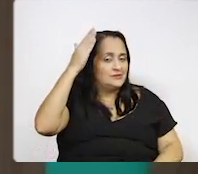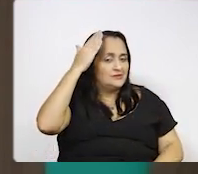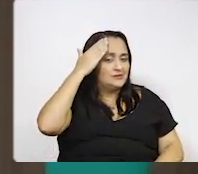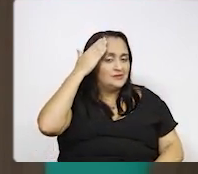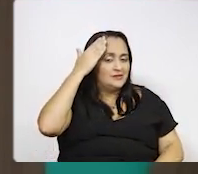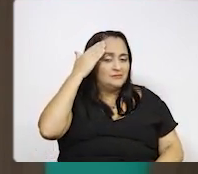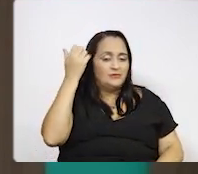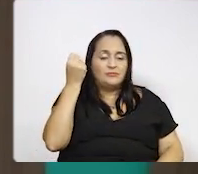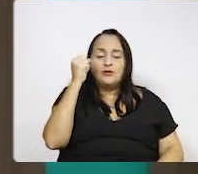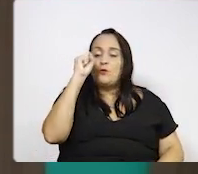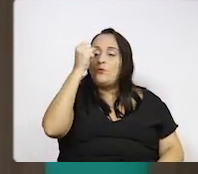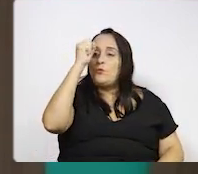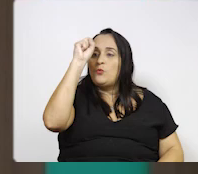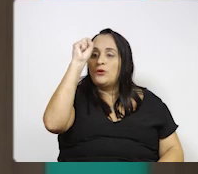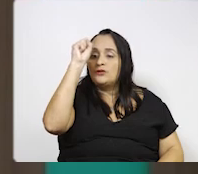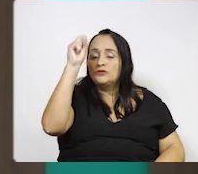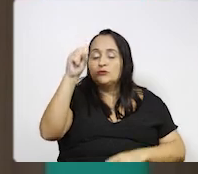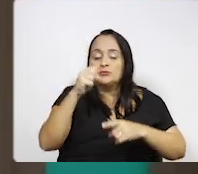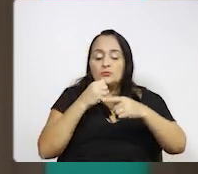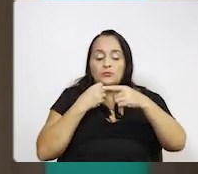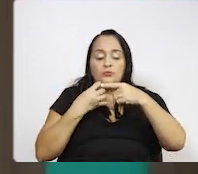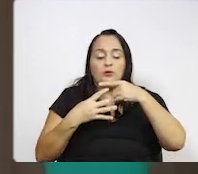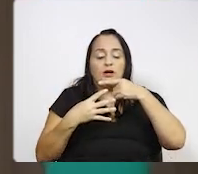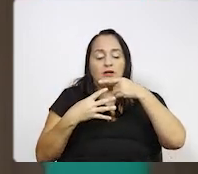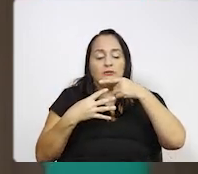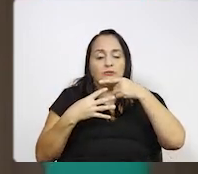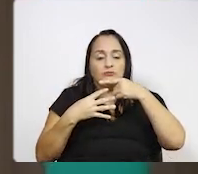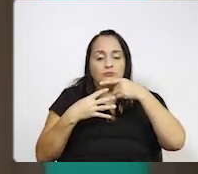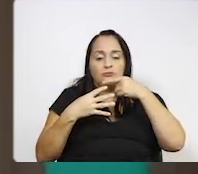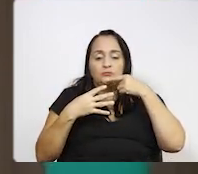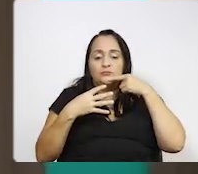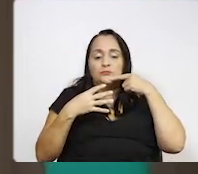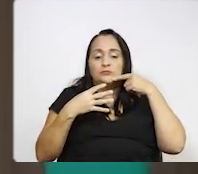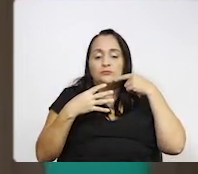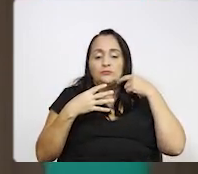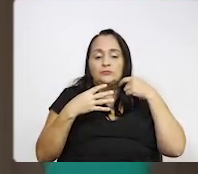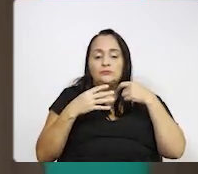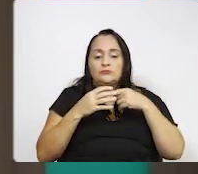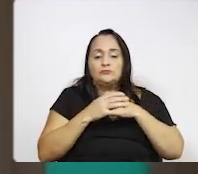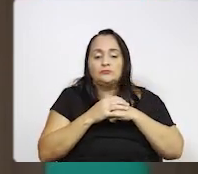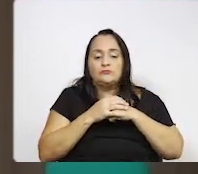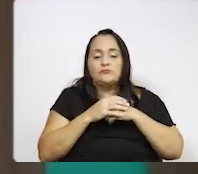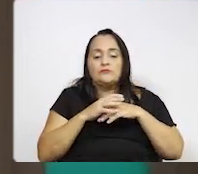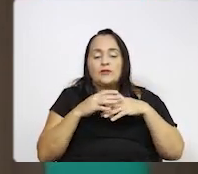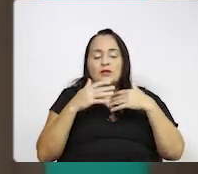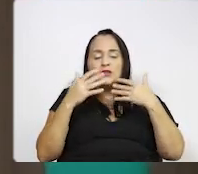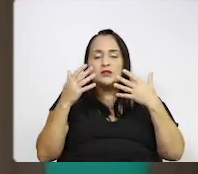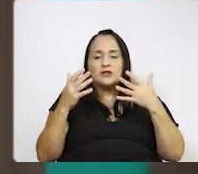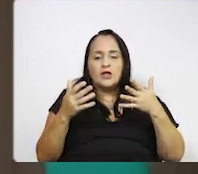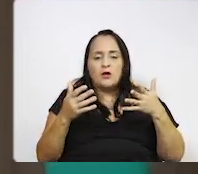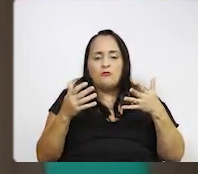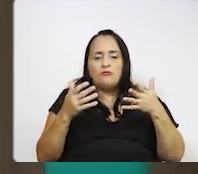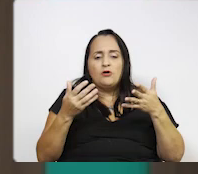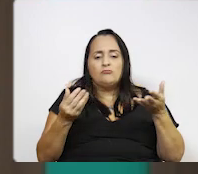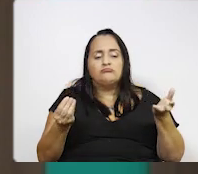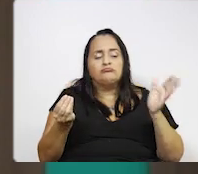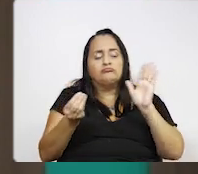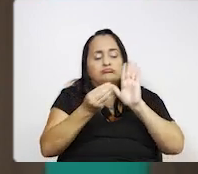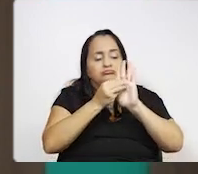aqui embaixo eu vou botar 4. É a mesma relação, tá? Eu vou botar aqui,